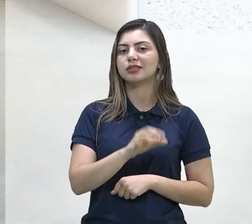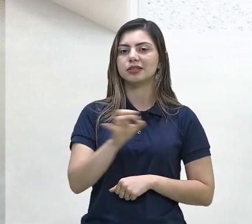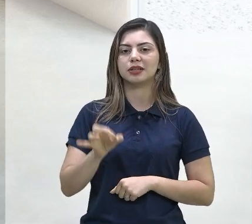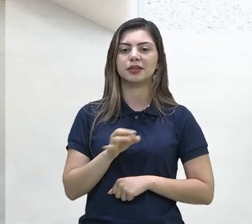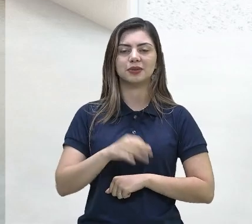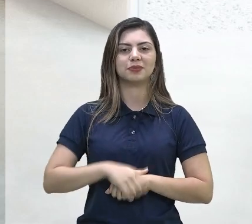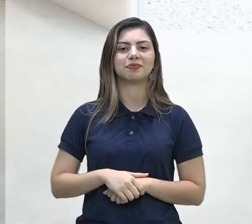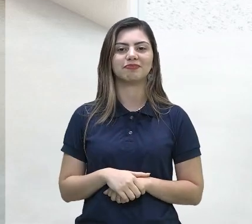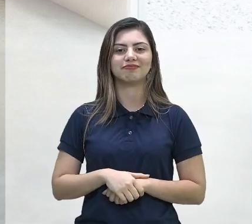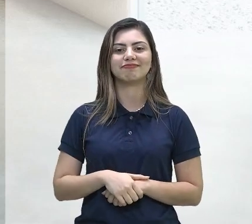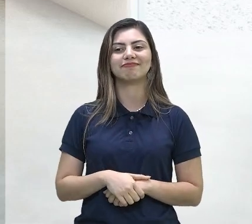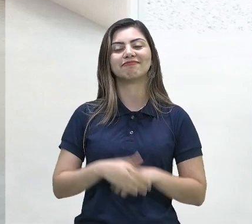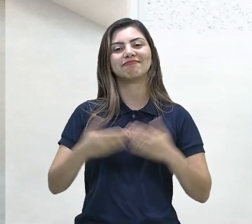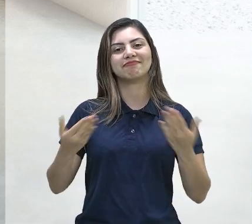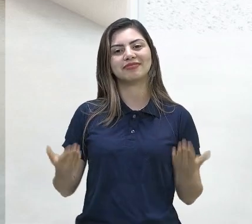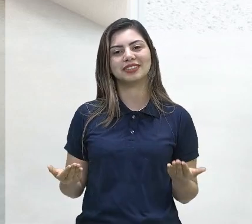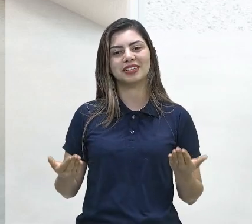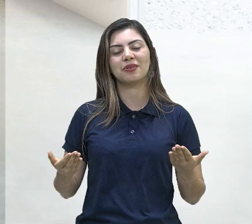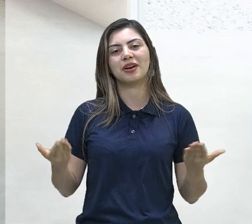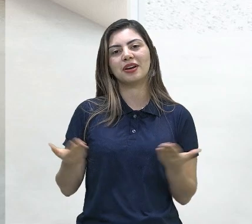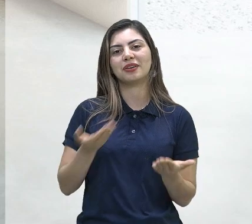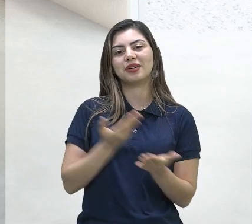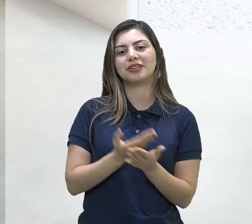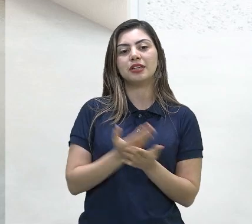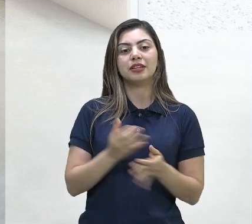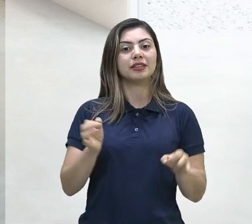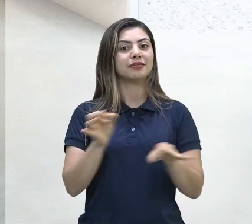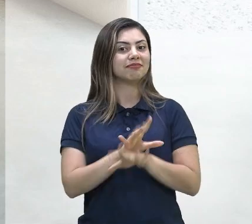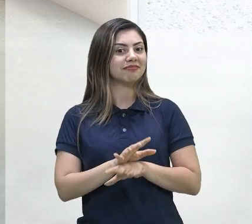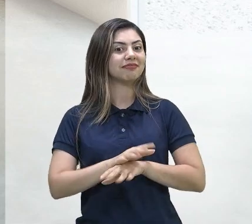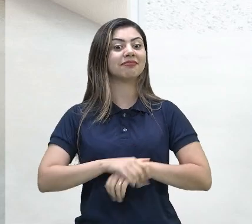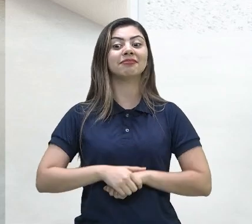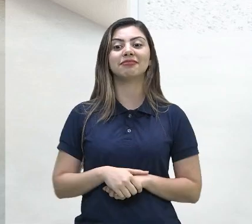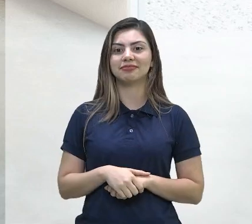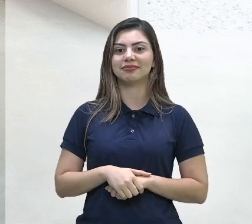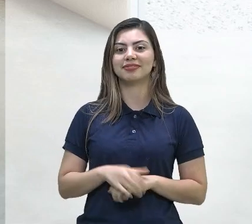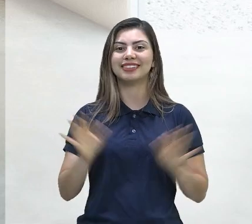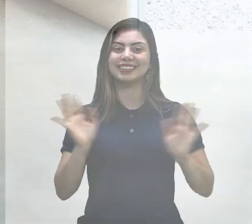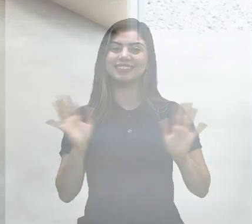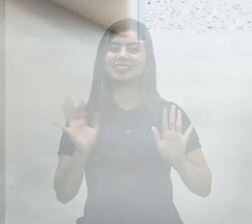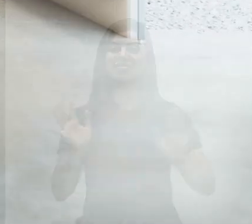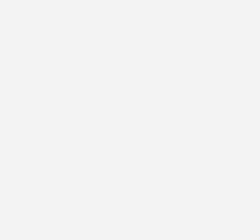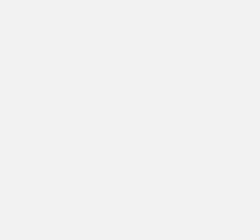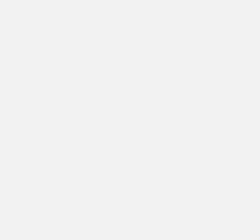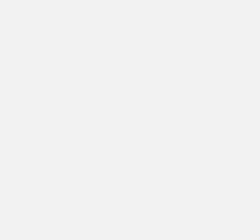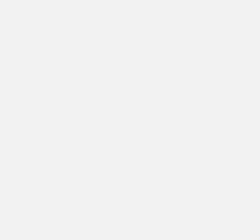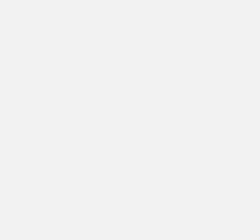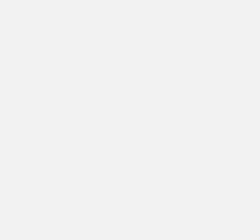ecossistema. Tá bom, gente? E assim eu termino a nossa aula de hoje e até mais!